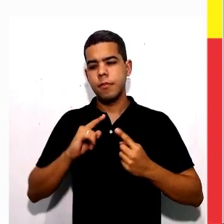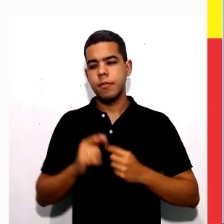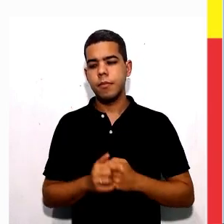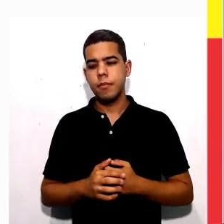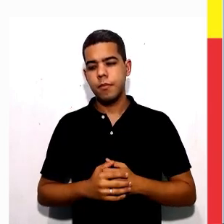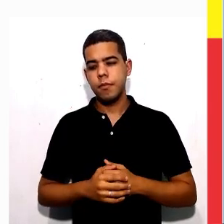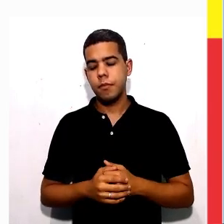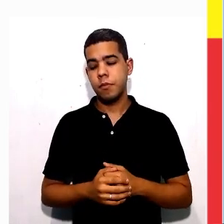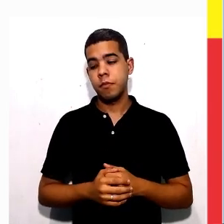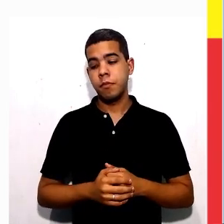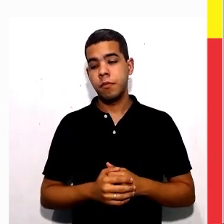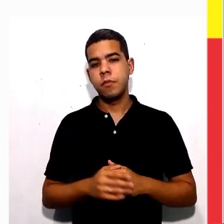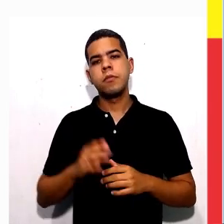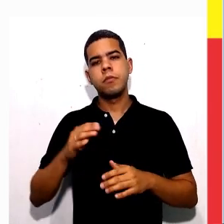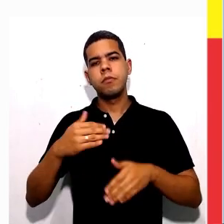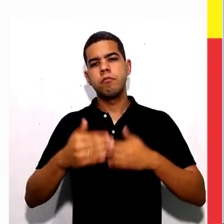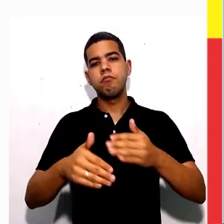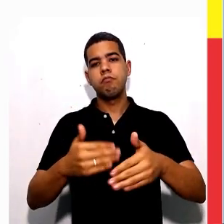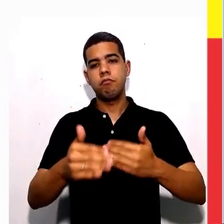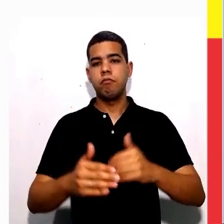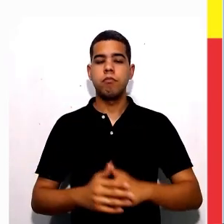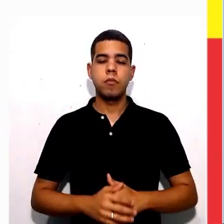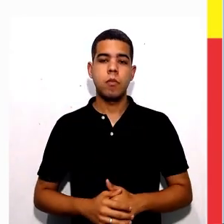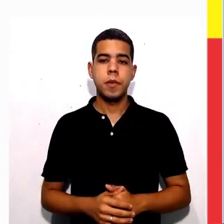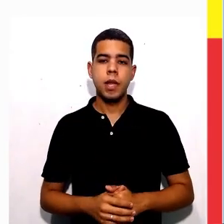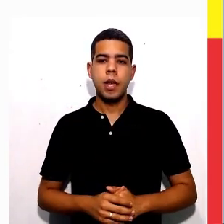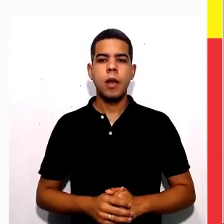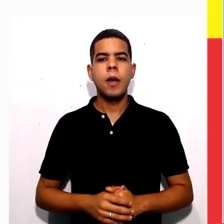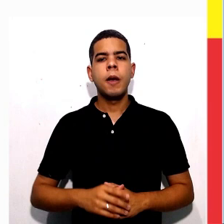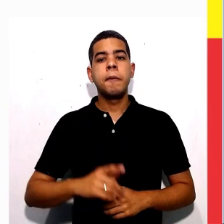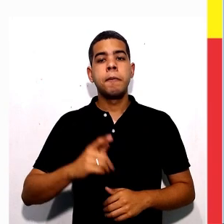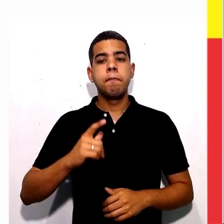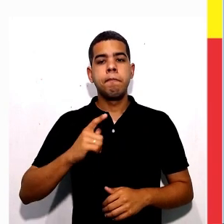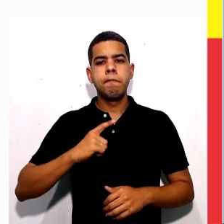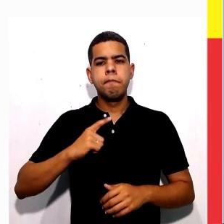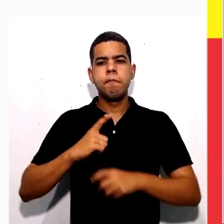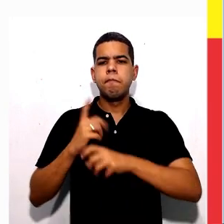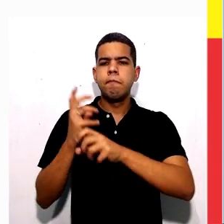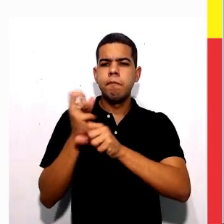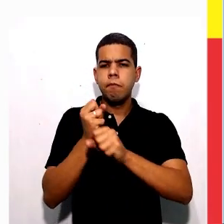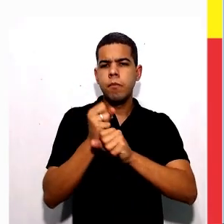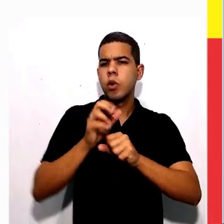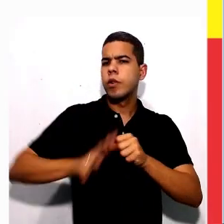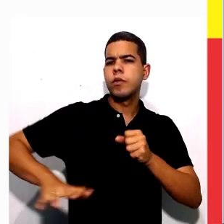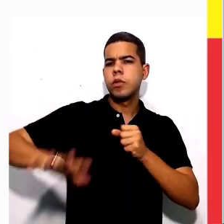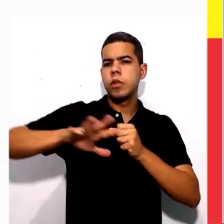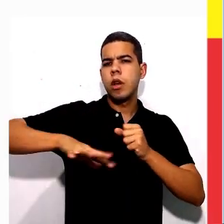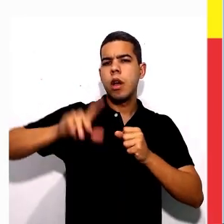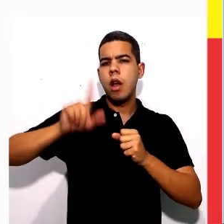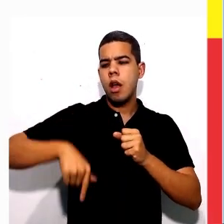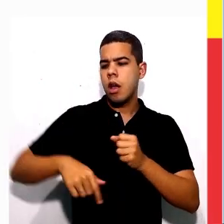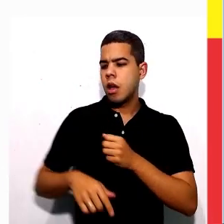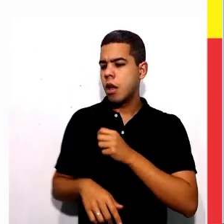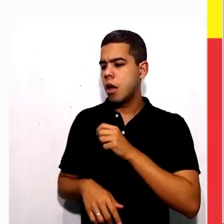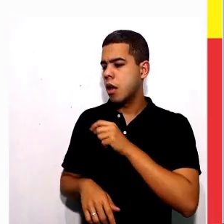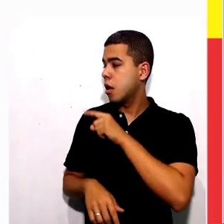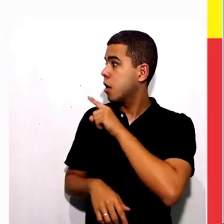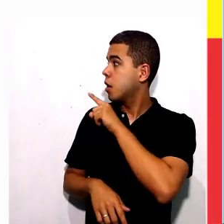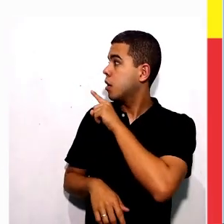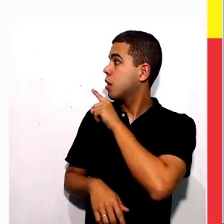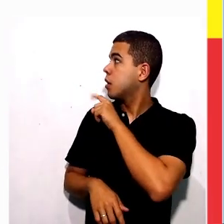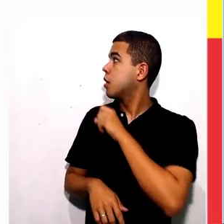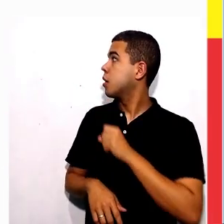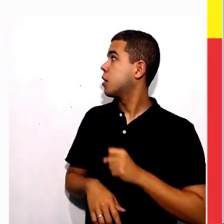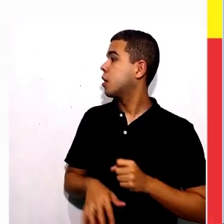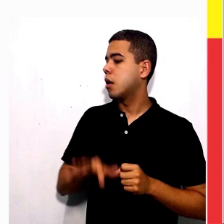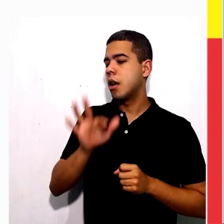cubo. E assim sucessivamente. Então, ó, a fórmula geral para determinar qualquer figura é essa daí. Fn é igual